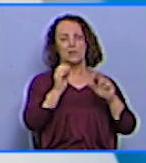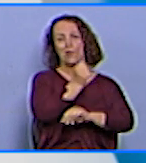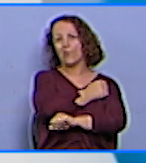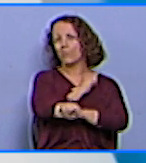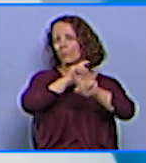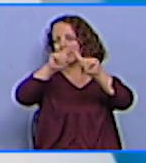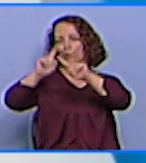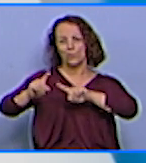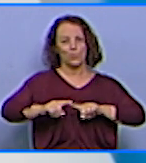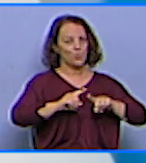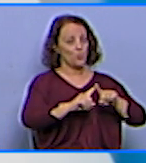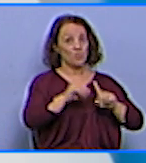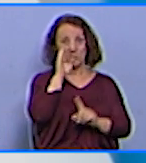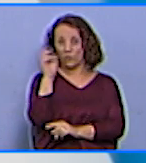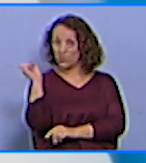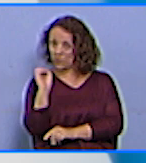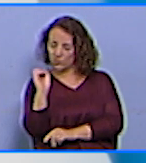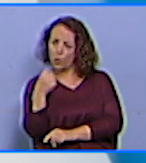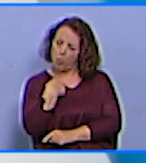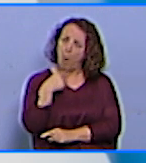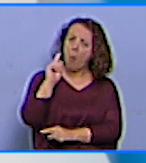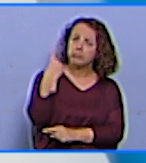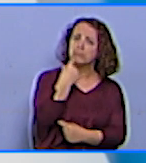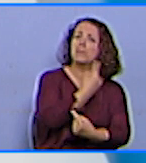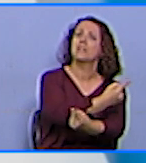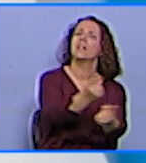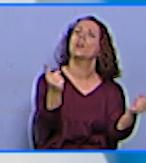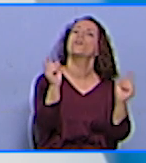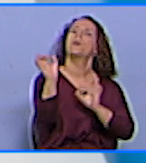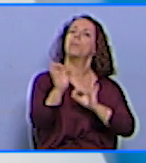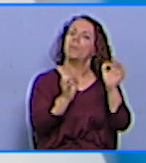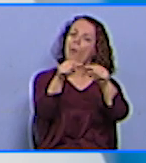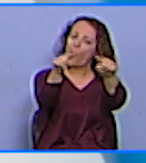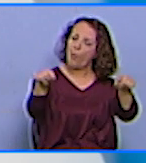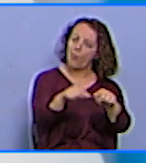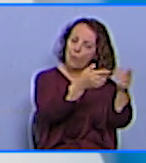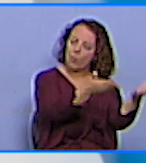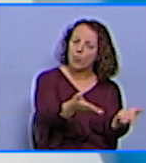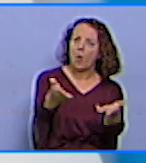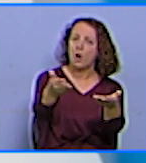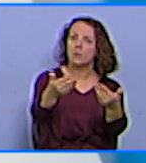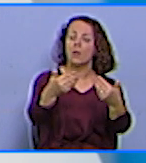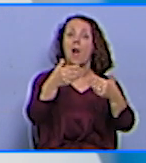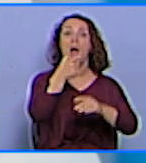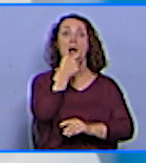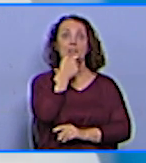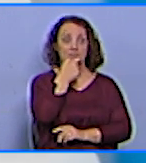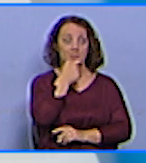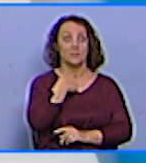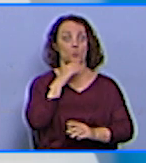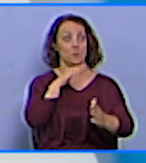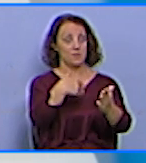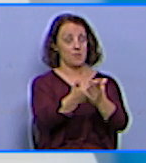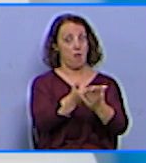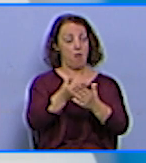não fosse, eu vos teria dito que vou preparar-vos um lugar? Quando eu for preparar-vos um